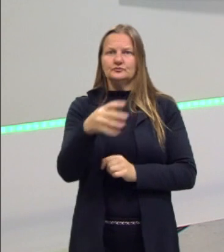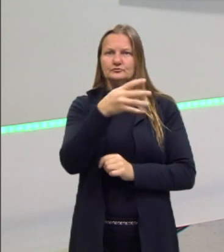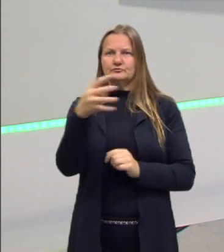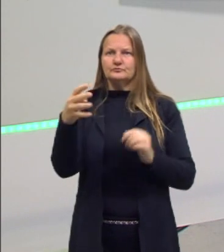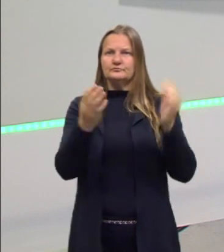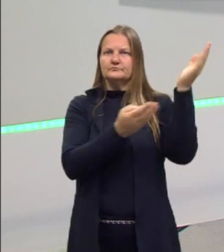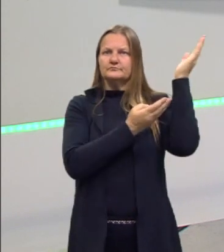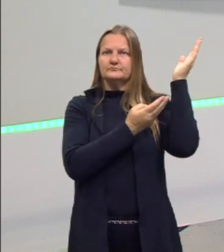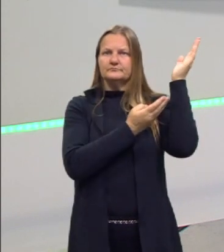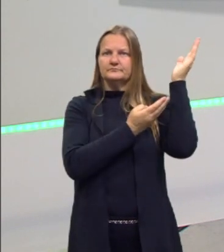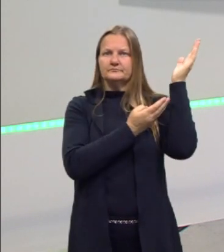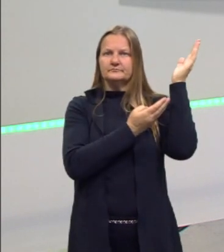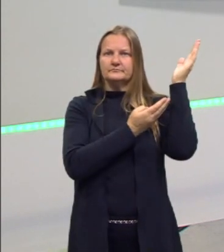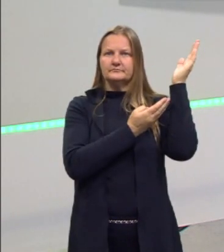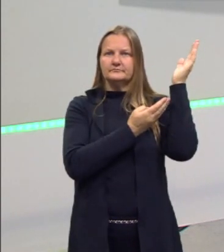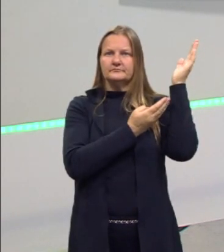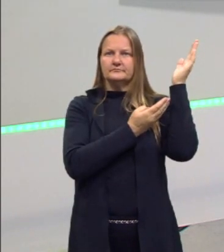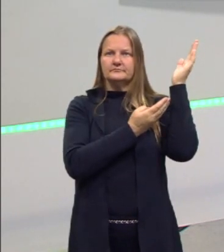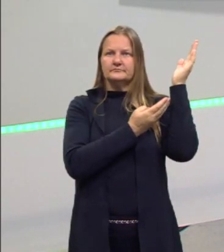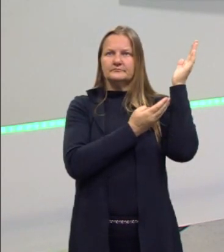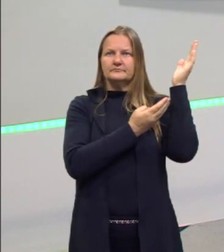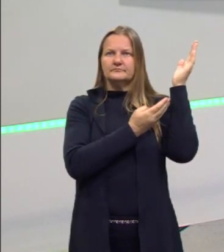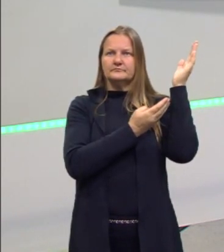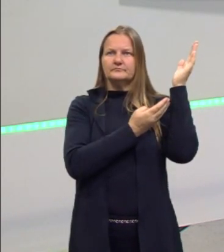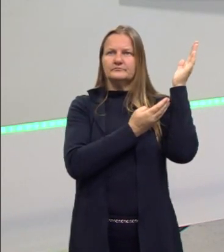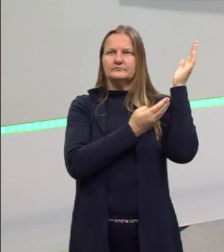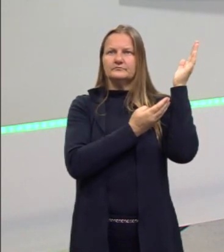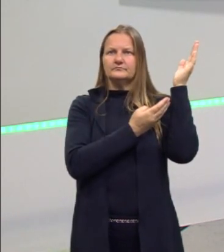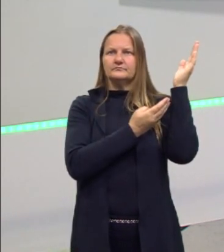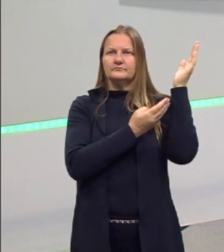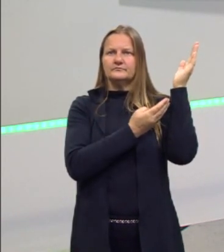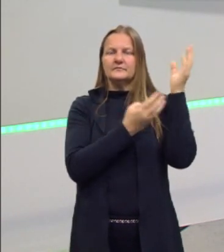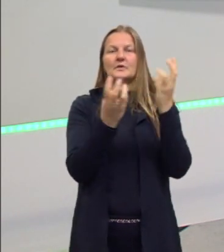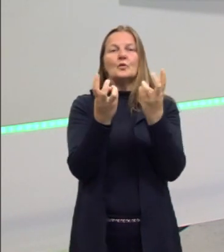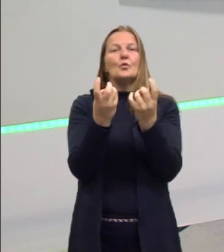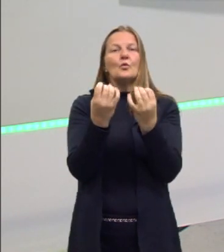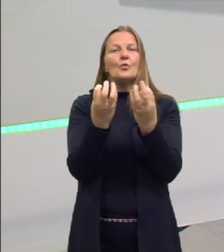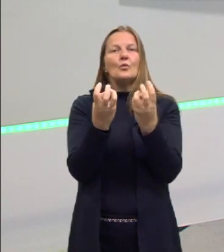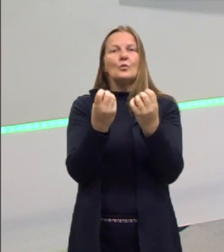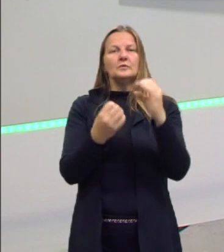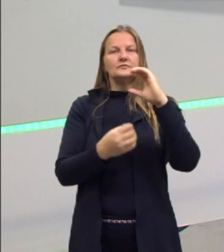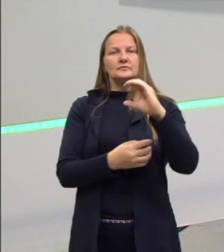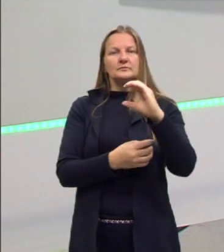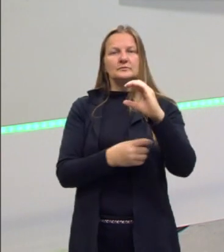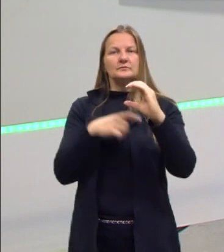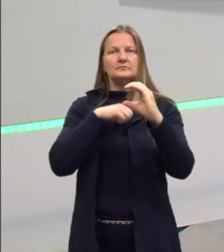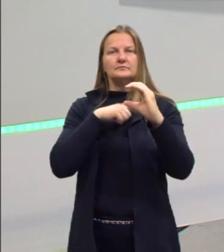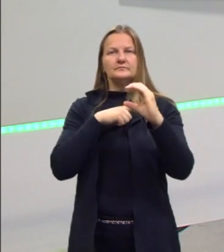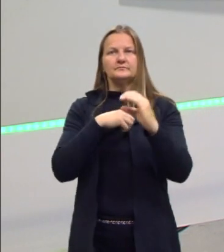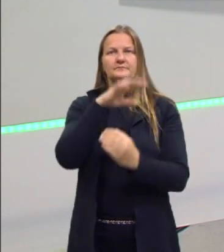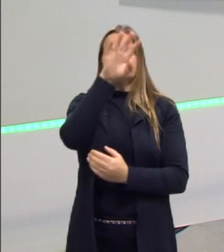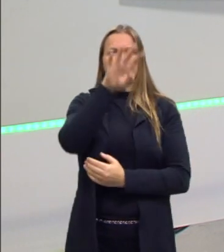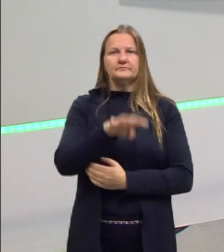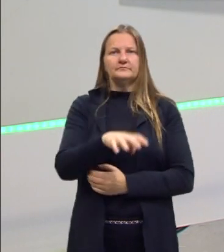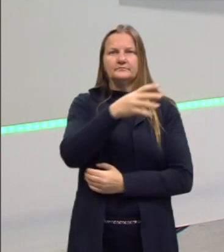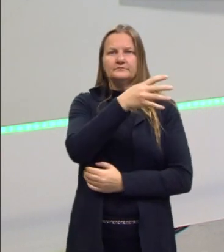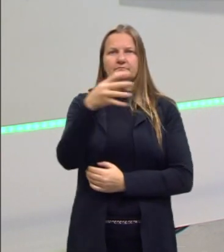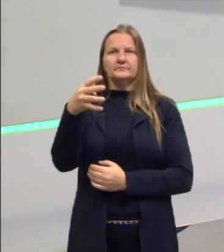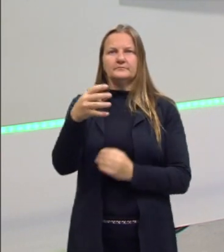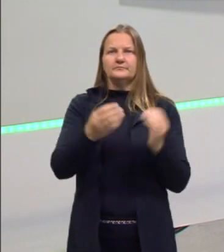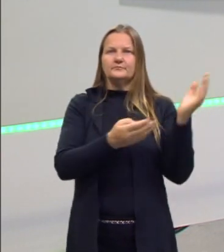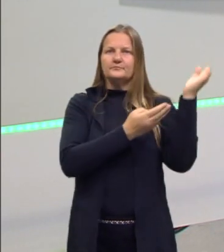favor o prefixo ele leva em consideração o número de carbonos e da cadeia